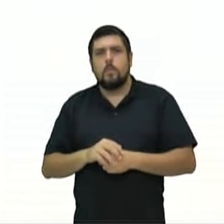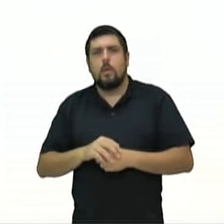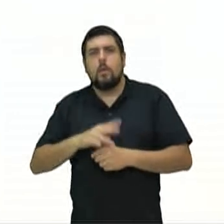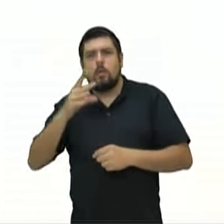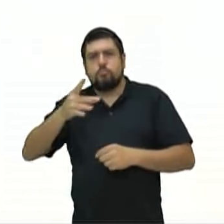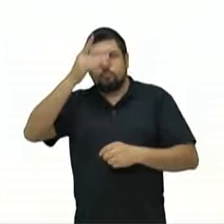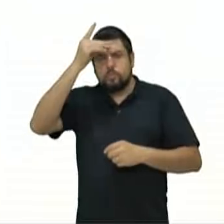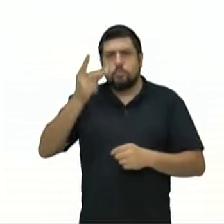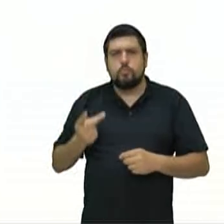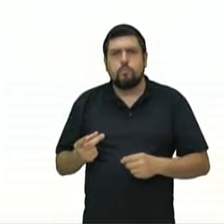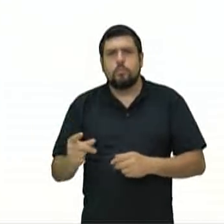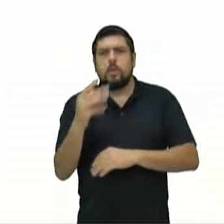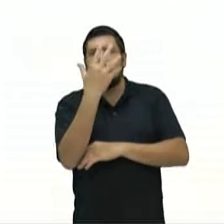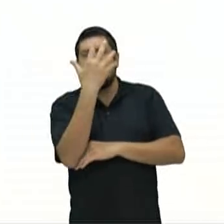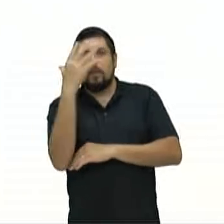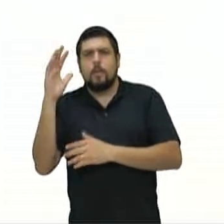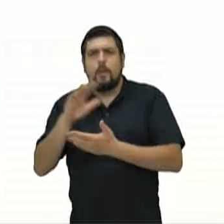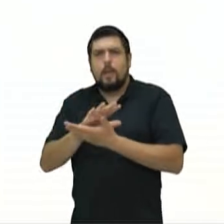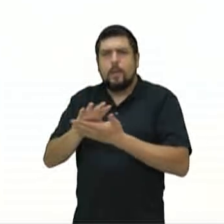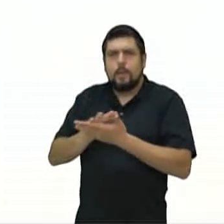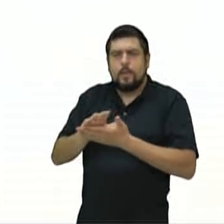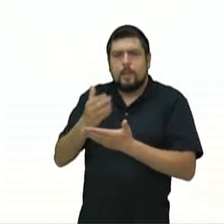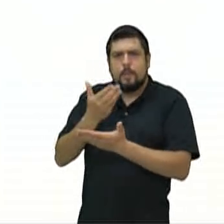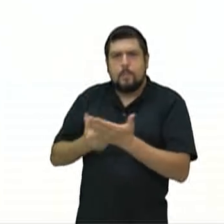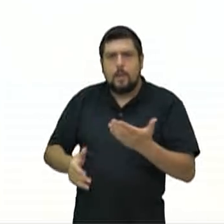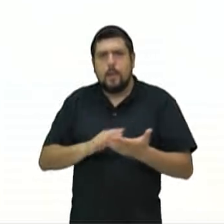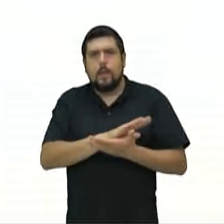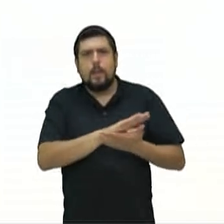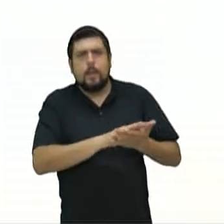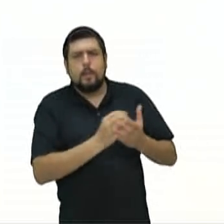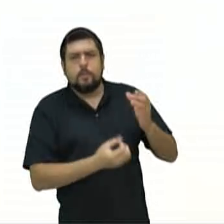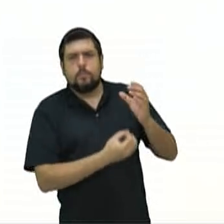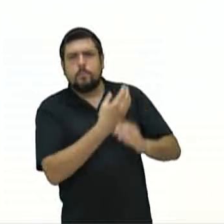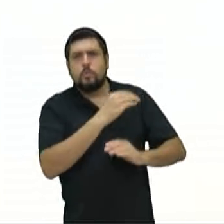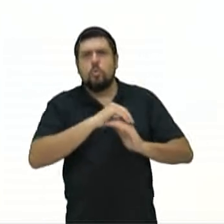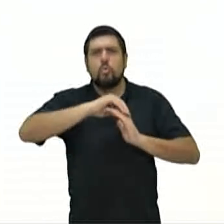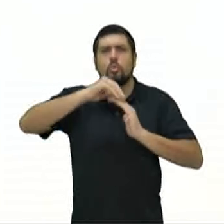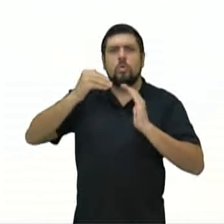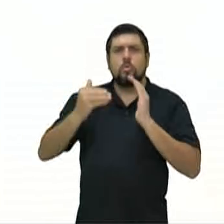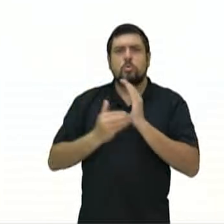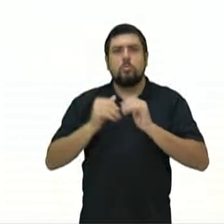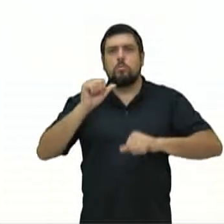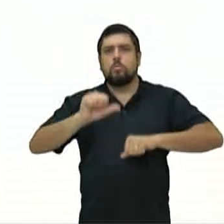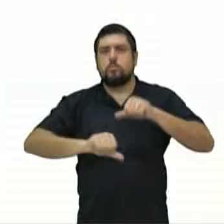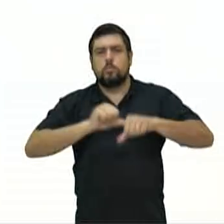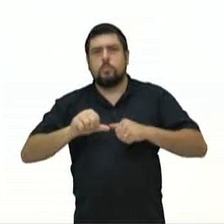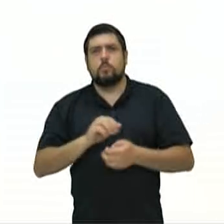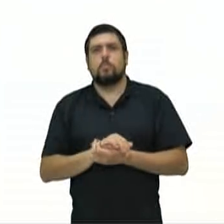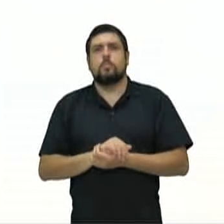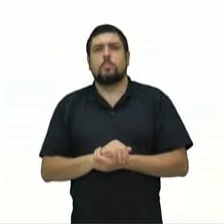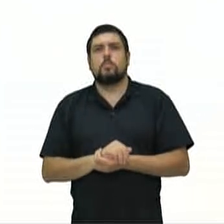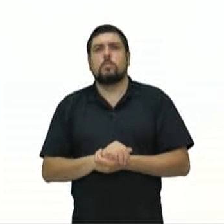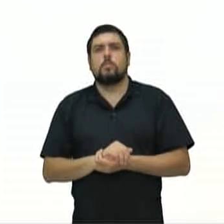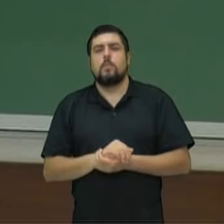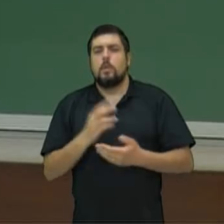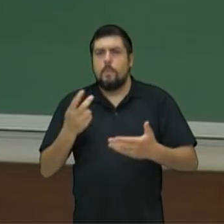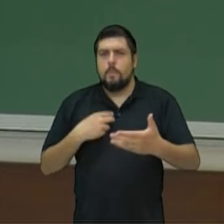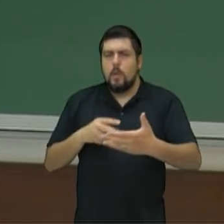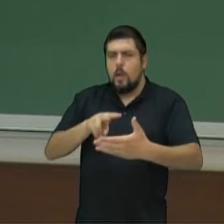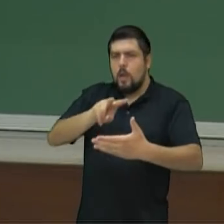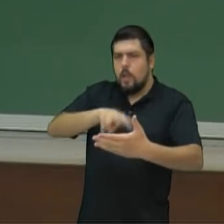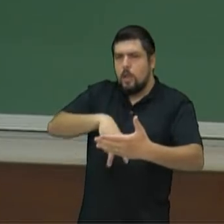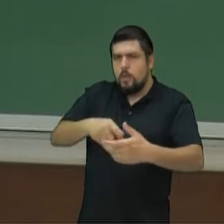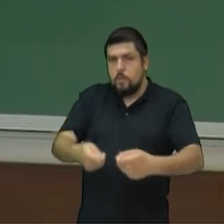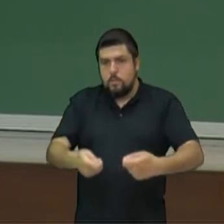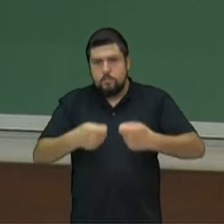perde e nada se cria, tudo se transforma. Tem texto aqui ainda, mas só eu peguei os trechos mais importantes. A leitura pode ocasionar